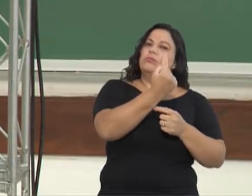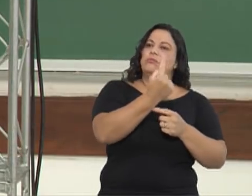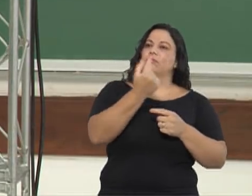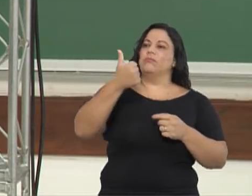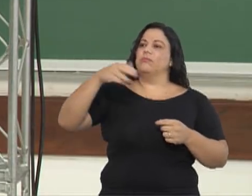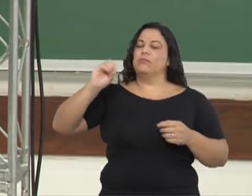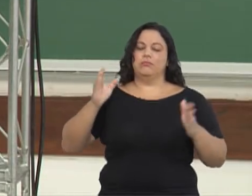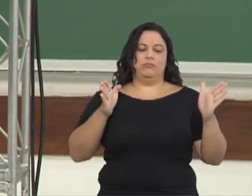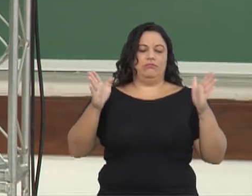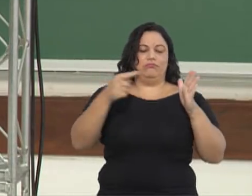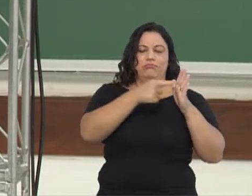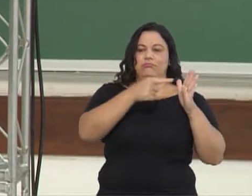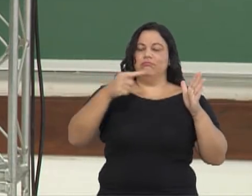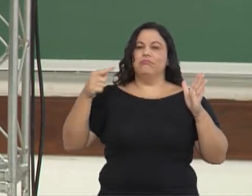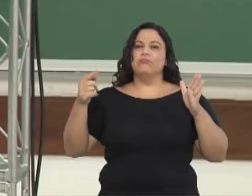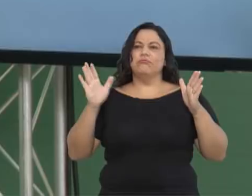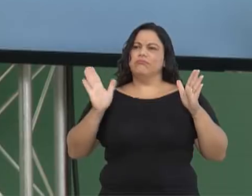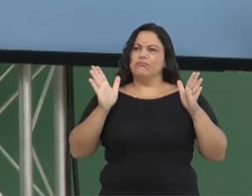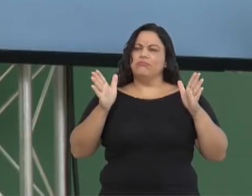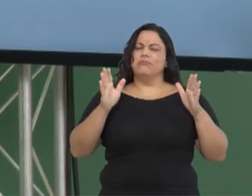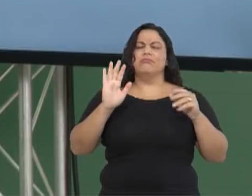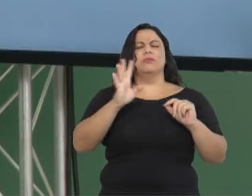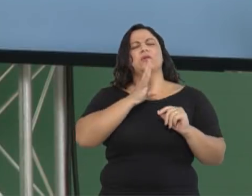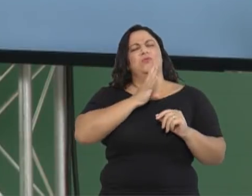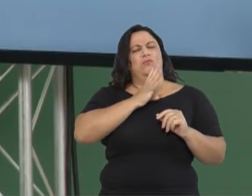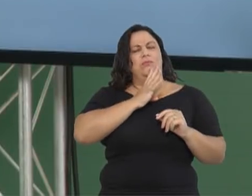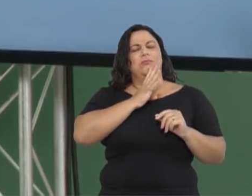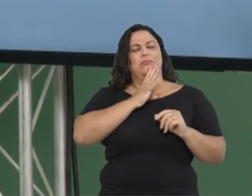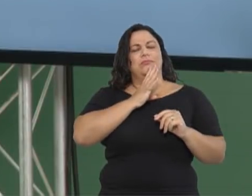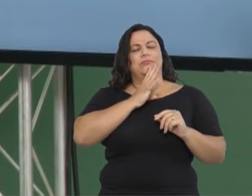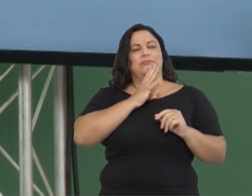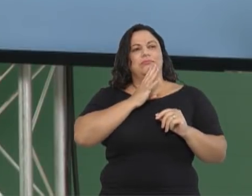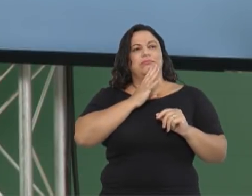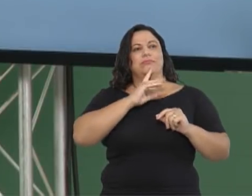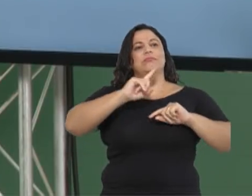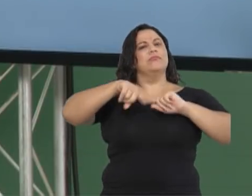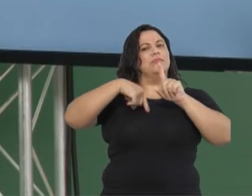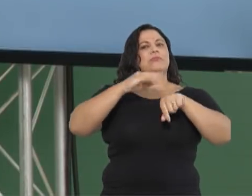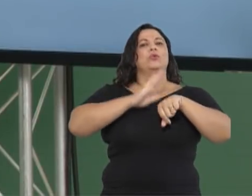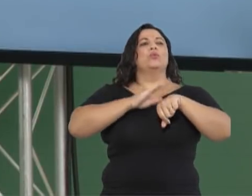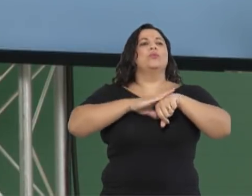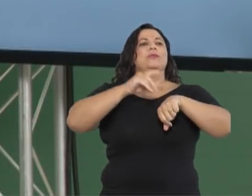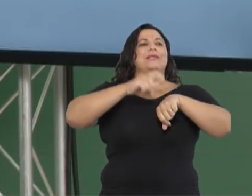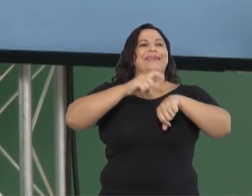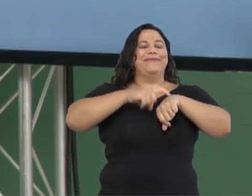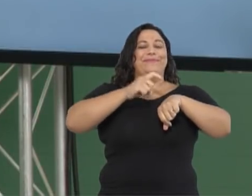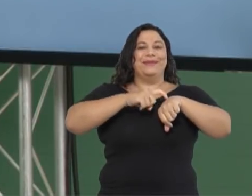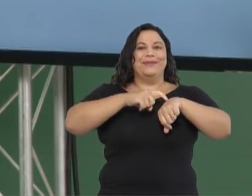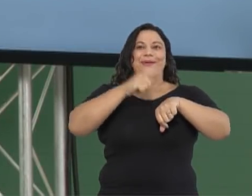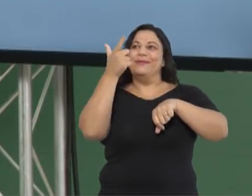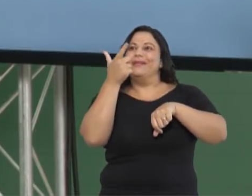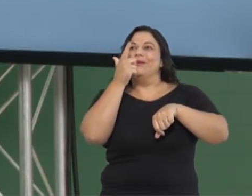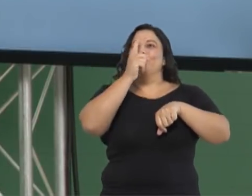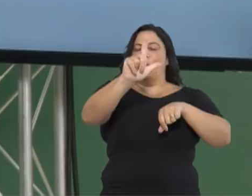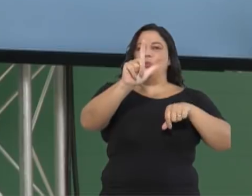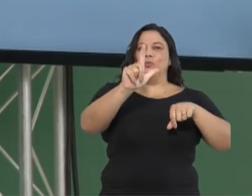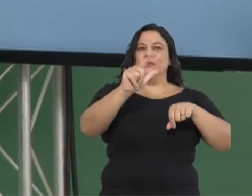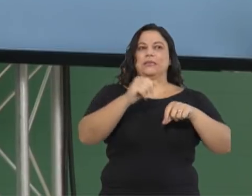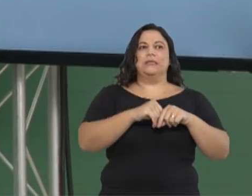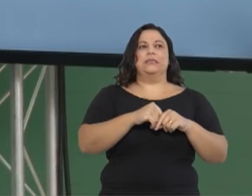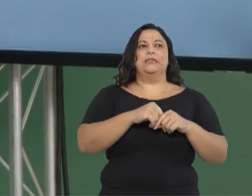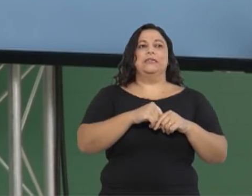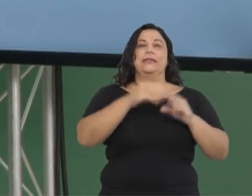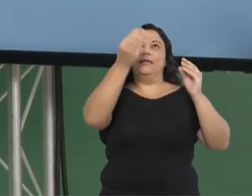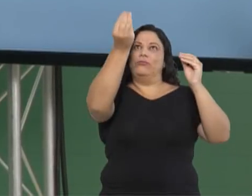Mas a teacher vai deixar um tempinho para que vocês consigam preencher. Então,